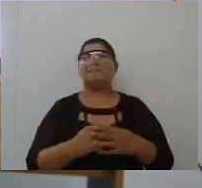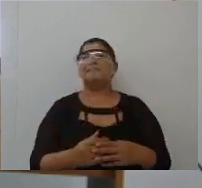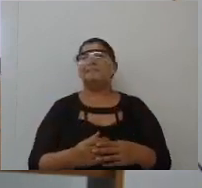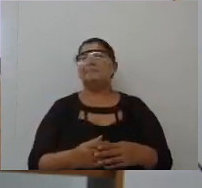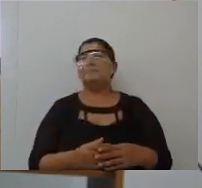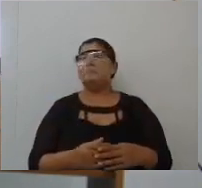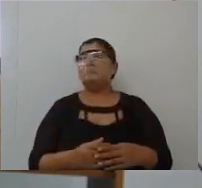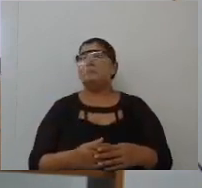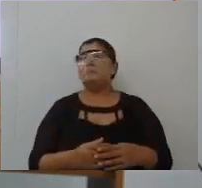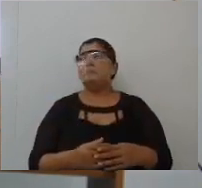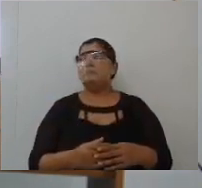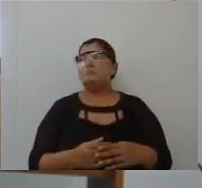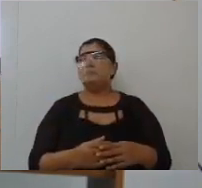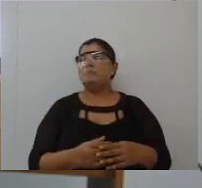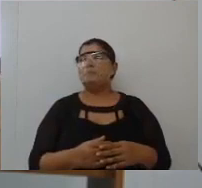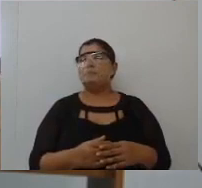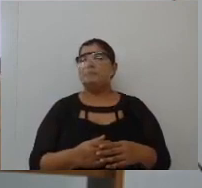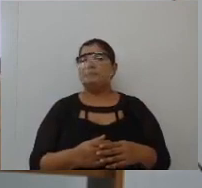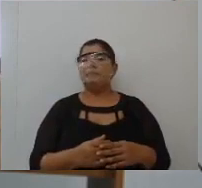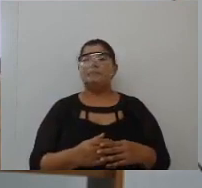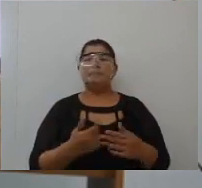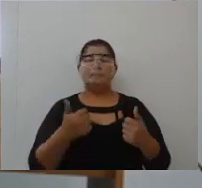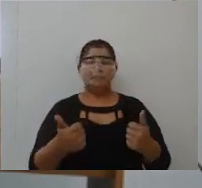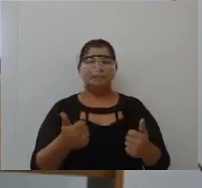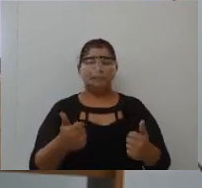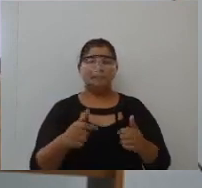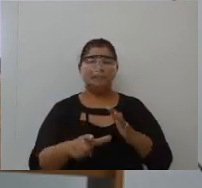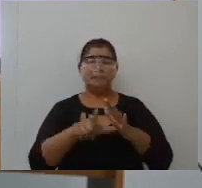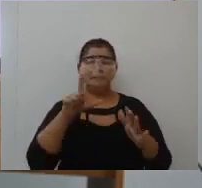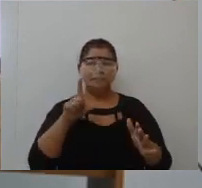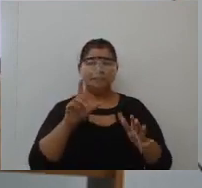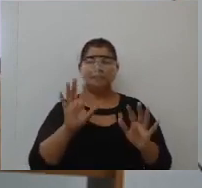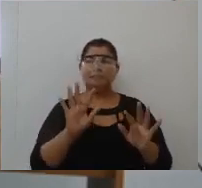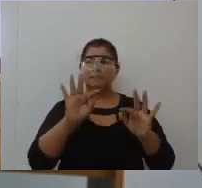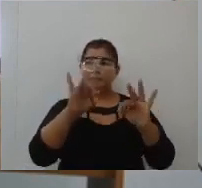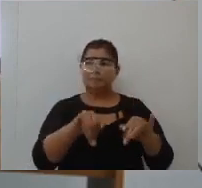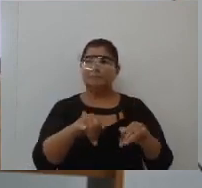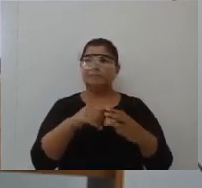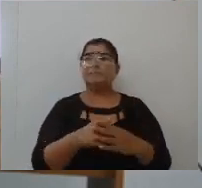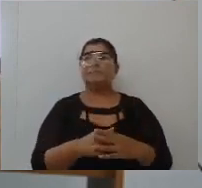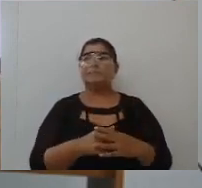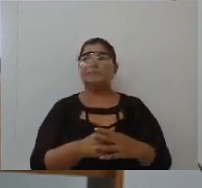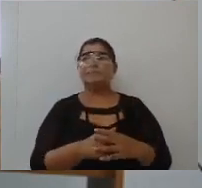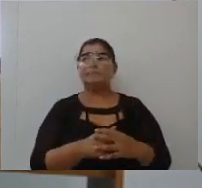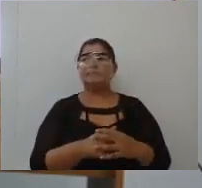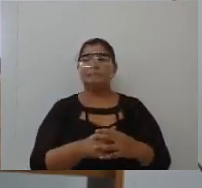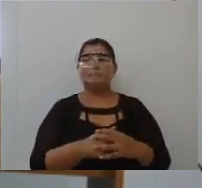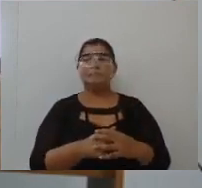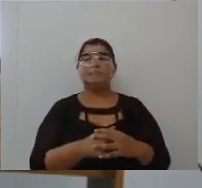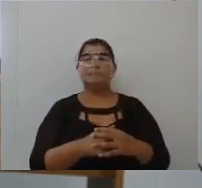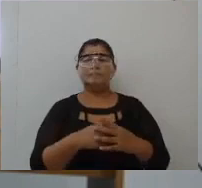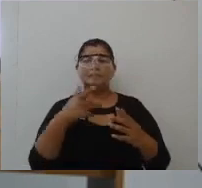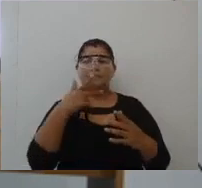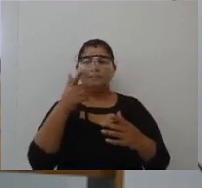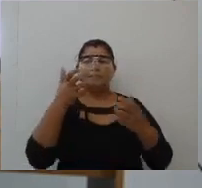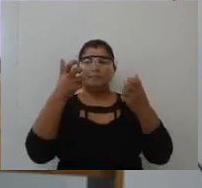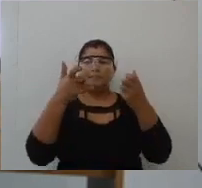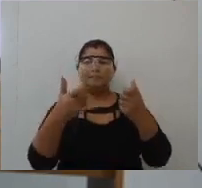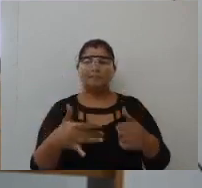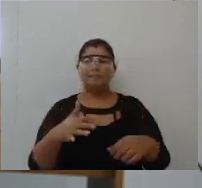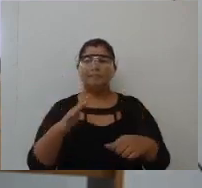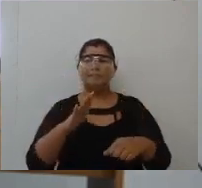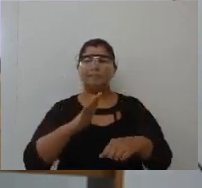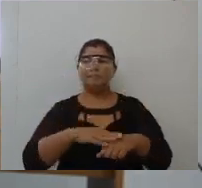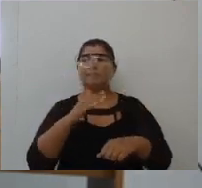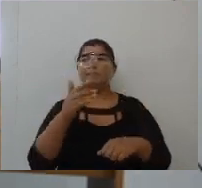querido. Gente, olha só. Antes de a gente encerrar, eu queria falar um pouquinho